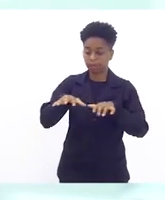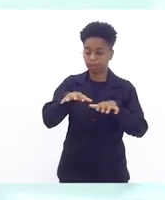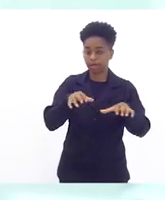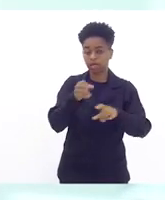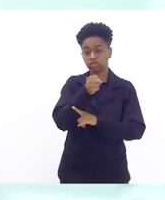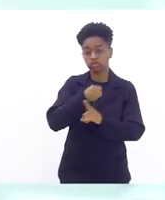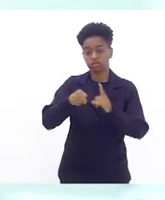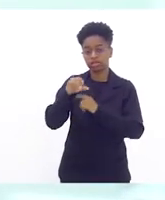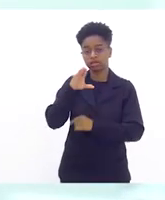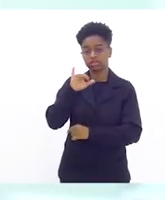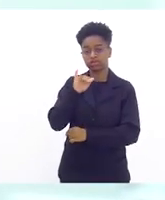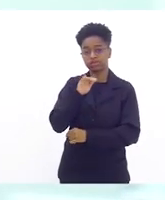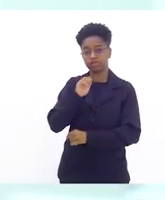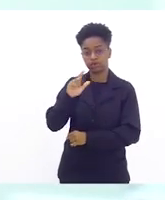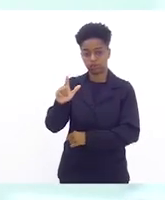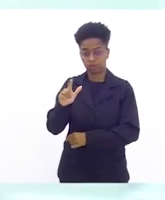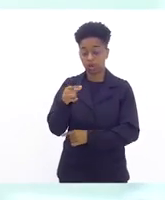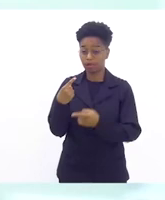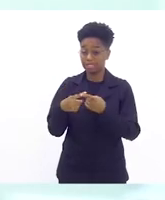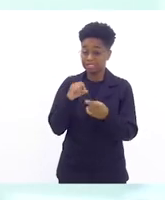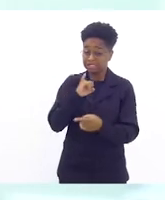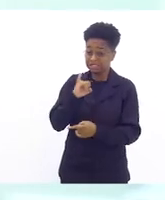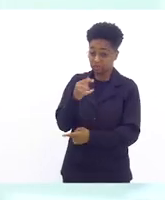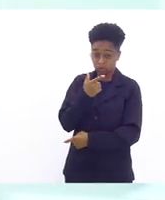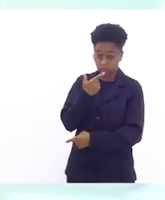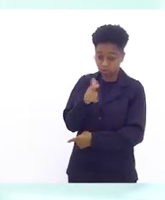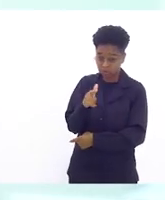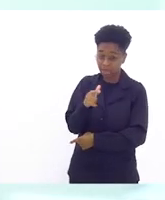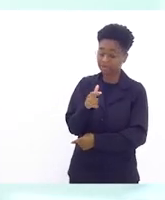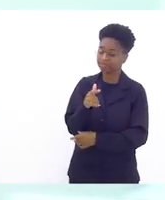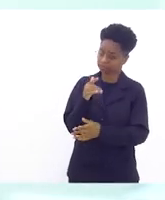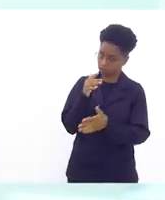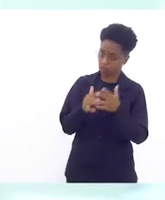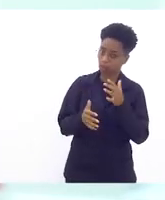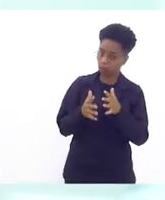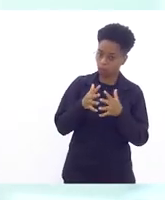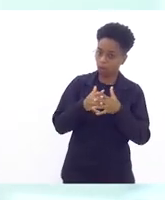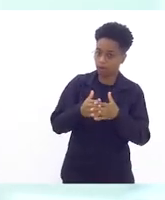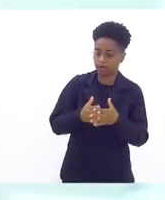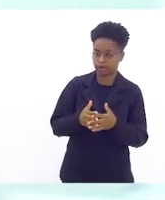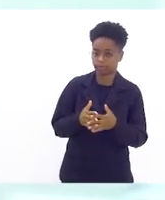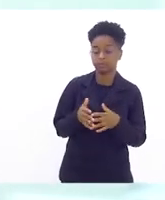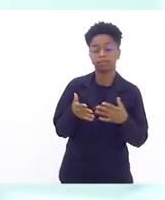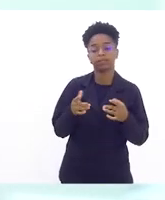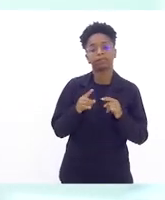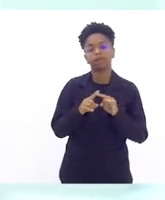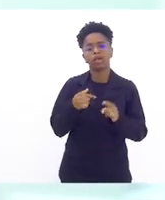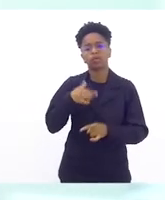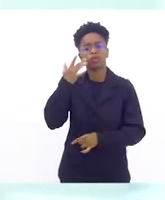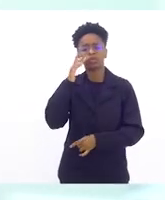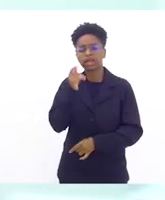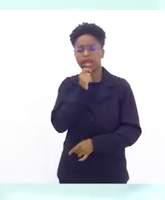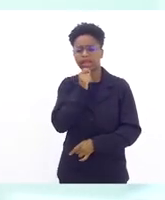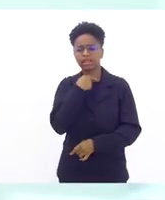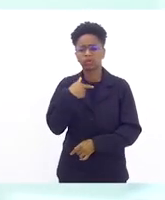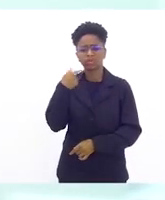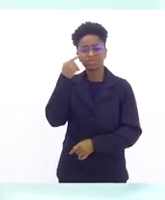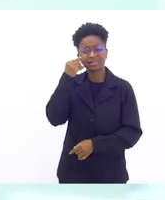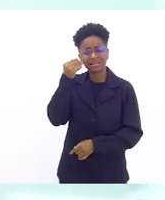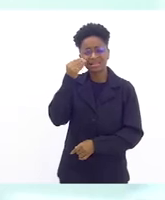isso vai ser complicado eu não sei ainda tentei porque